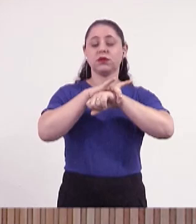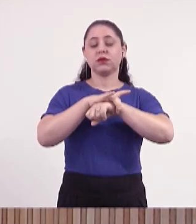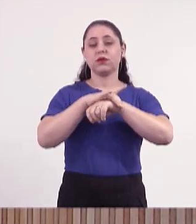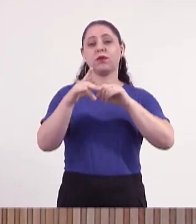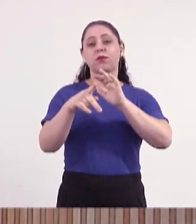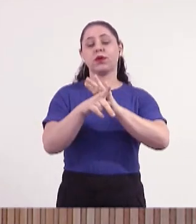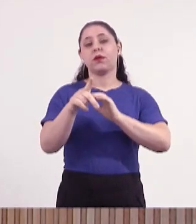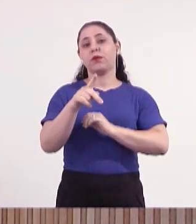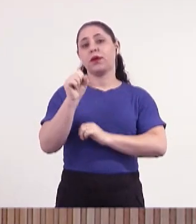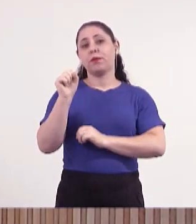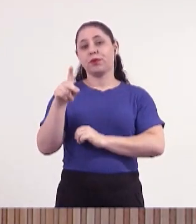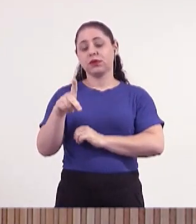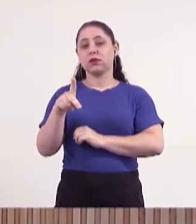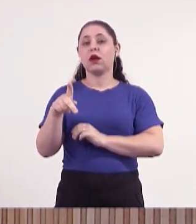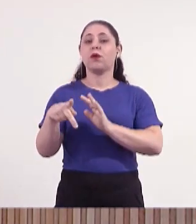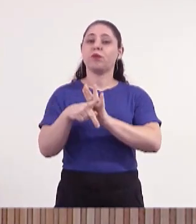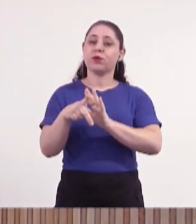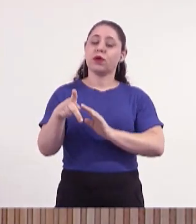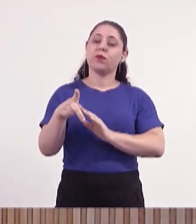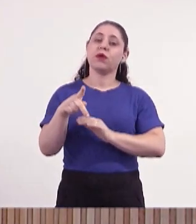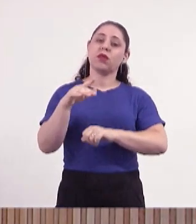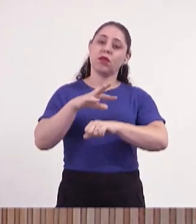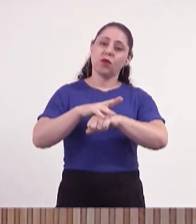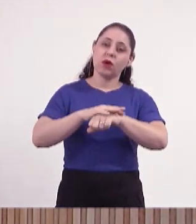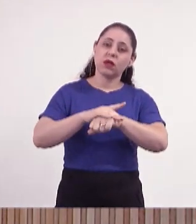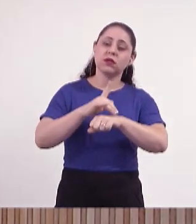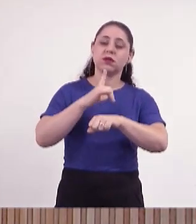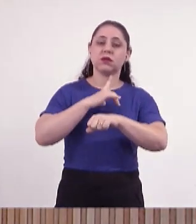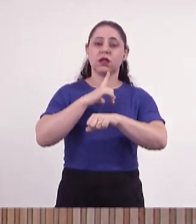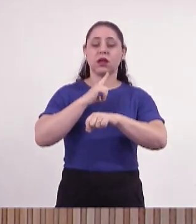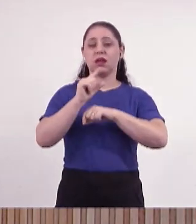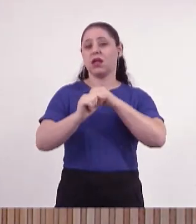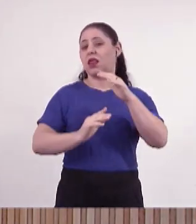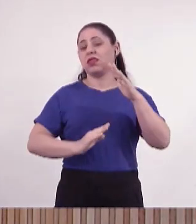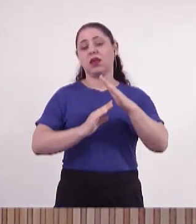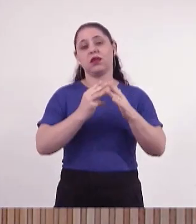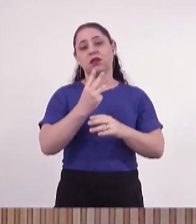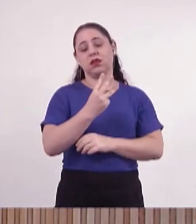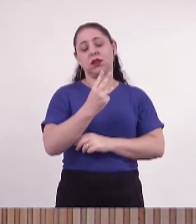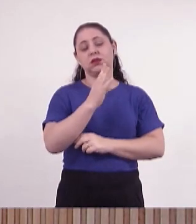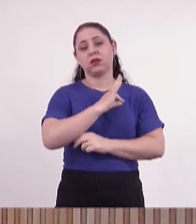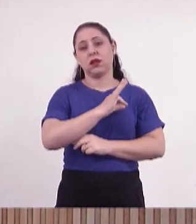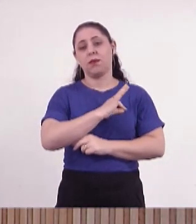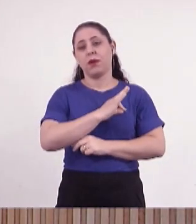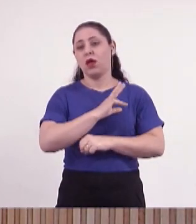social daqueles militares aposentados com doenças incapacitantes, que são aquelas